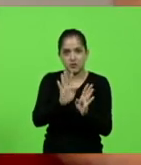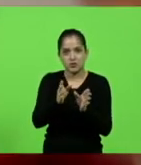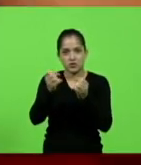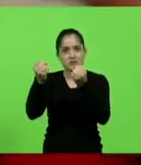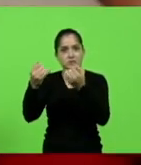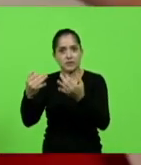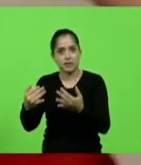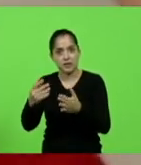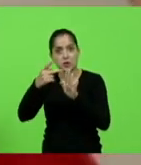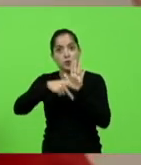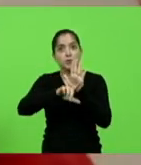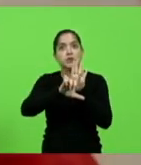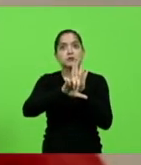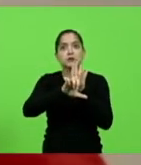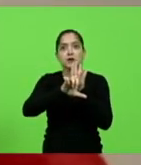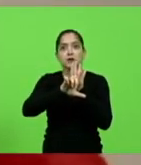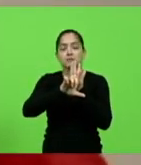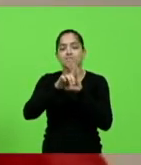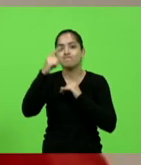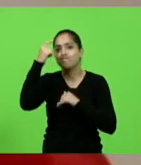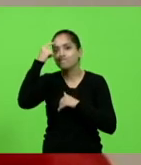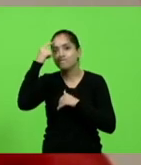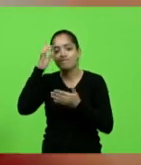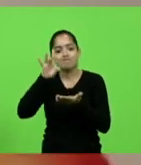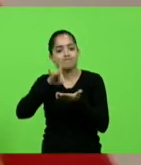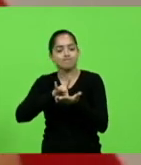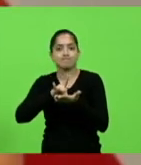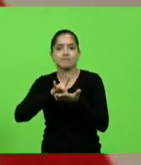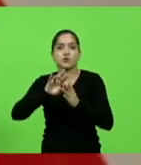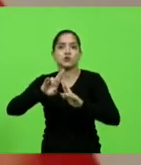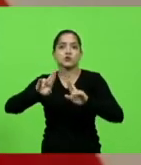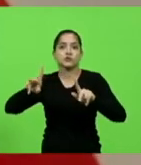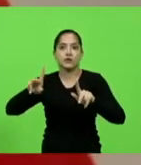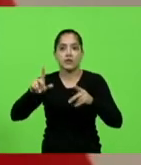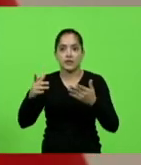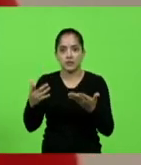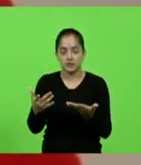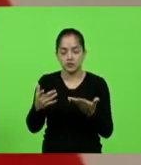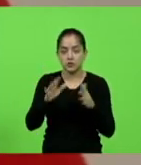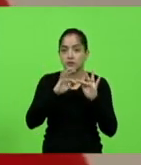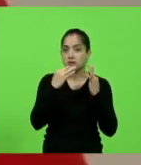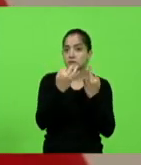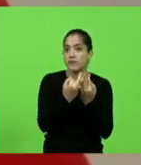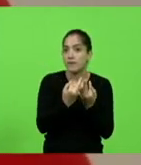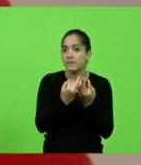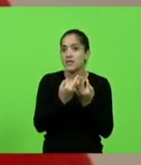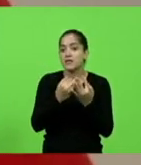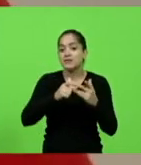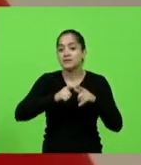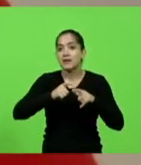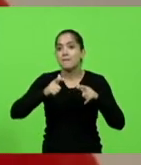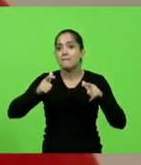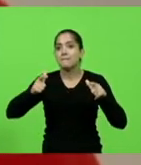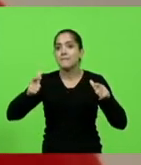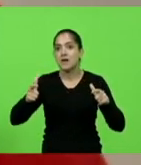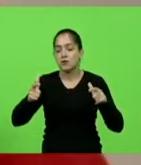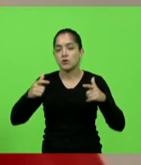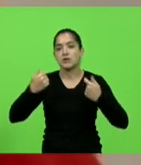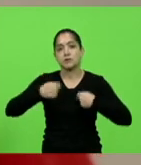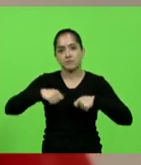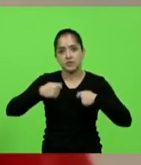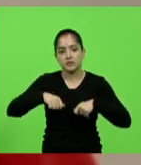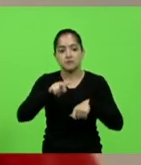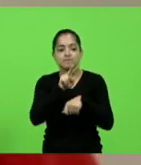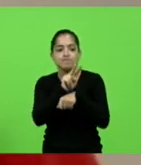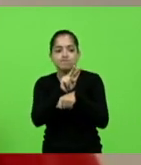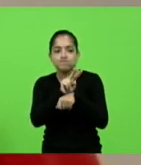projeto ele é fora da realidade que nós vivemos. Ele é fora das famílias, que é a maioria, que precisam de acompanhamento.